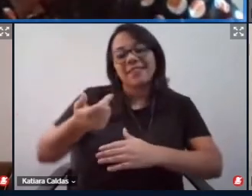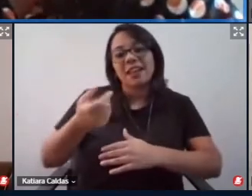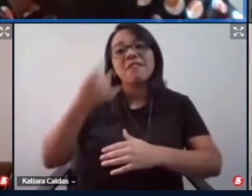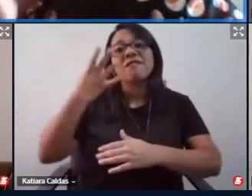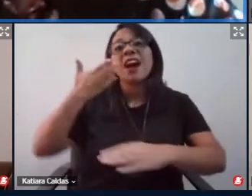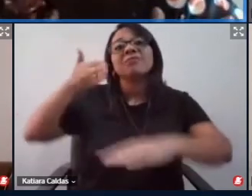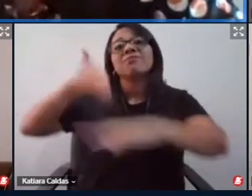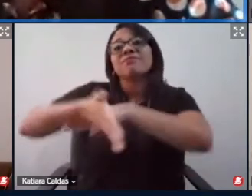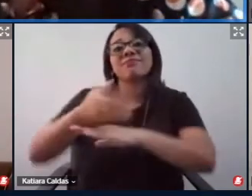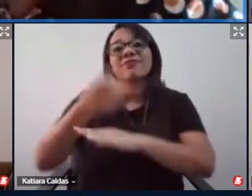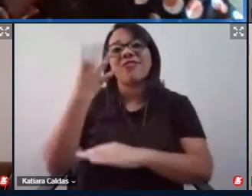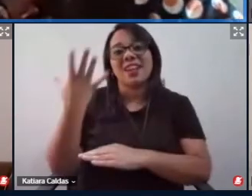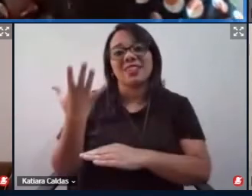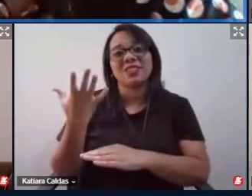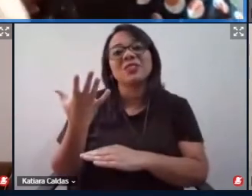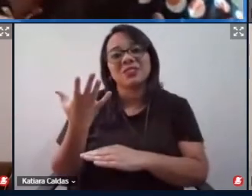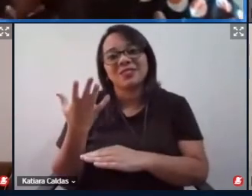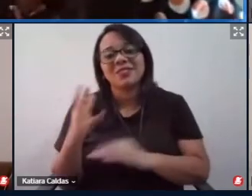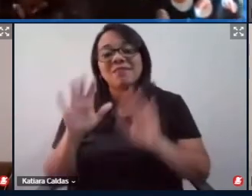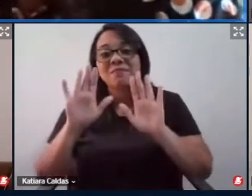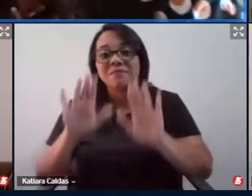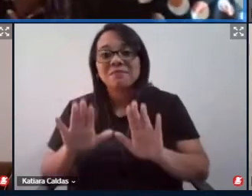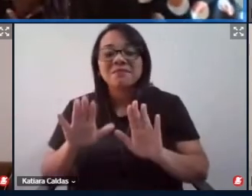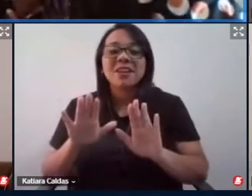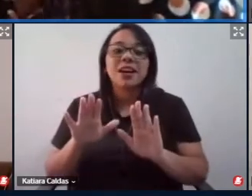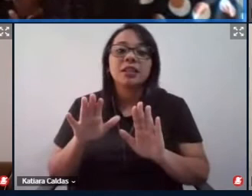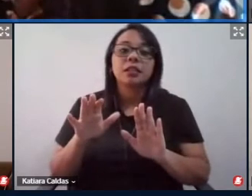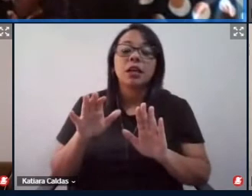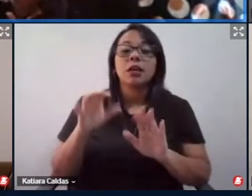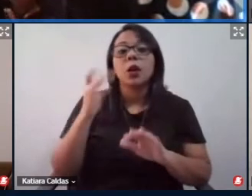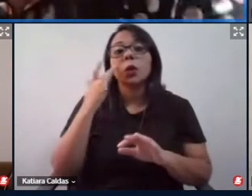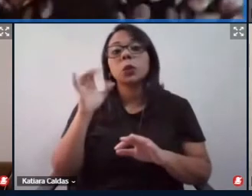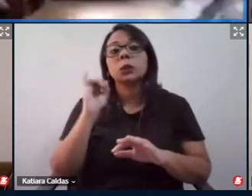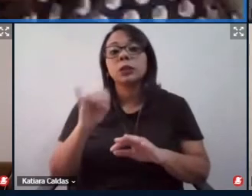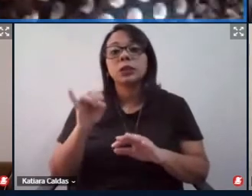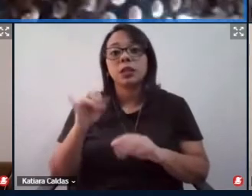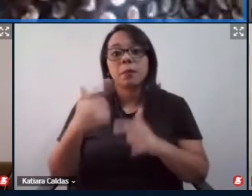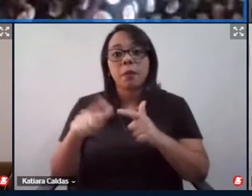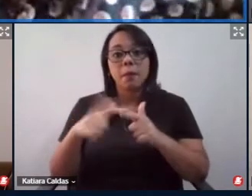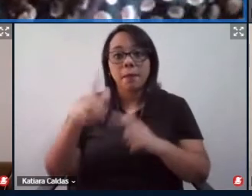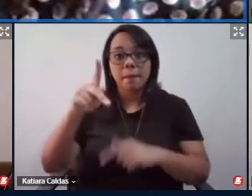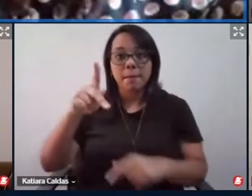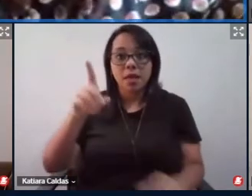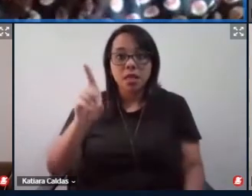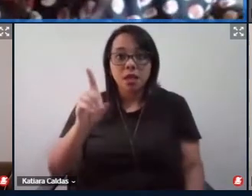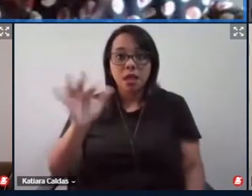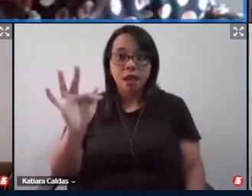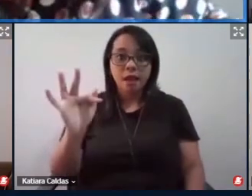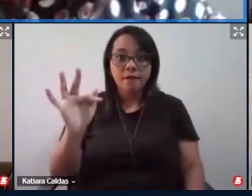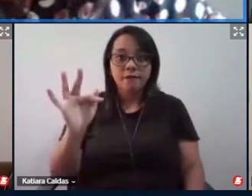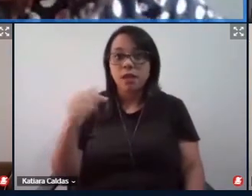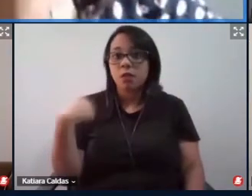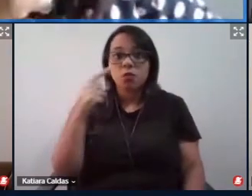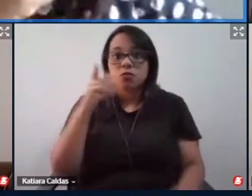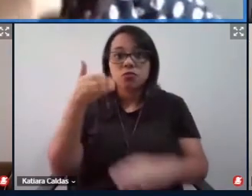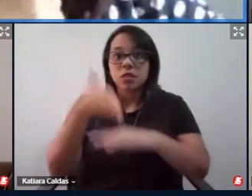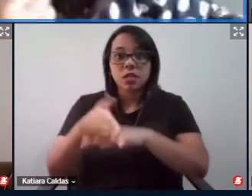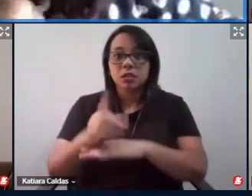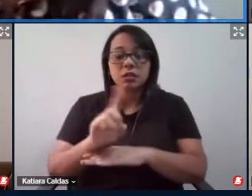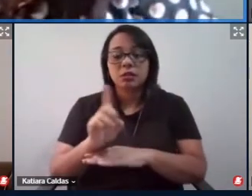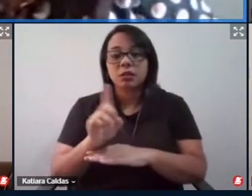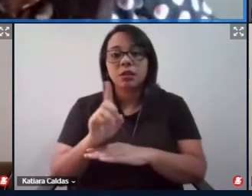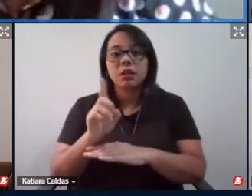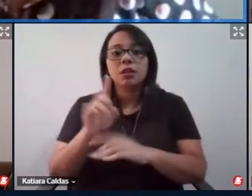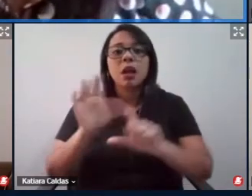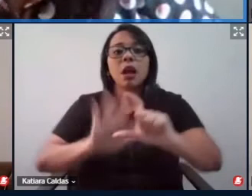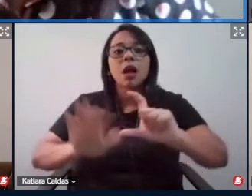né? Só que, não sei se é um problema do PDF, eu não consegui acessar o